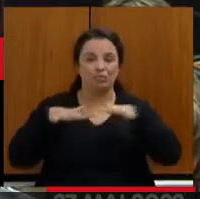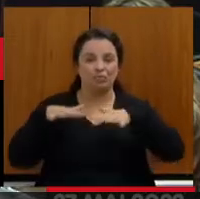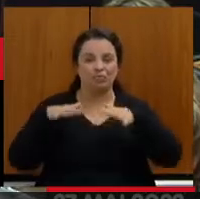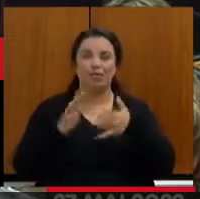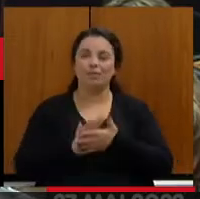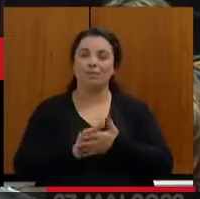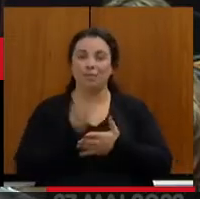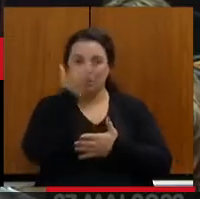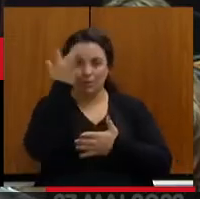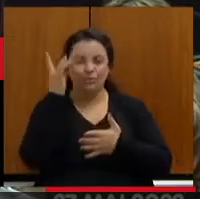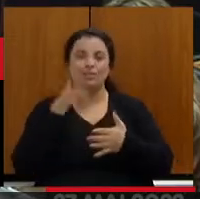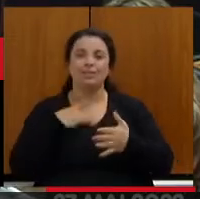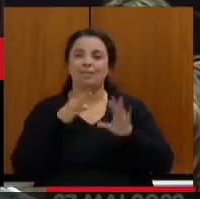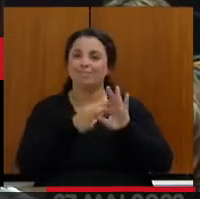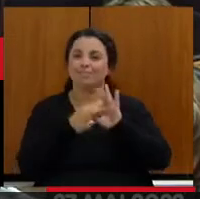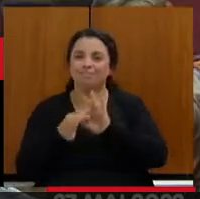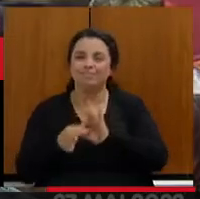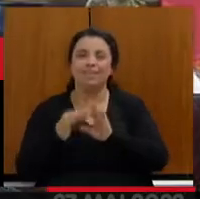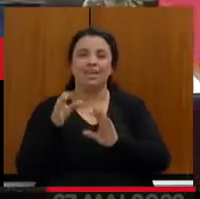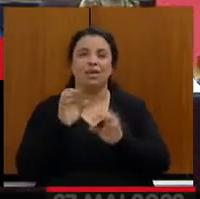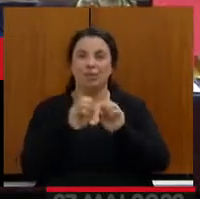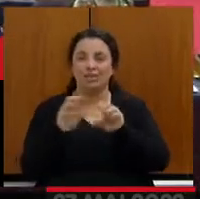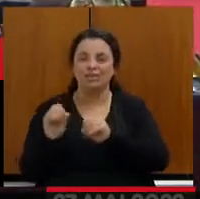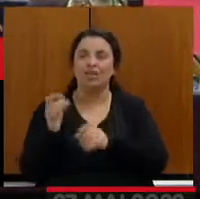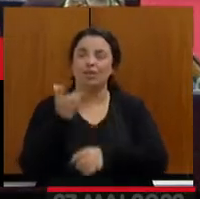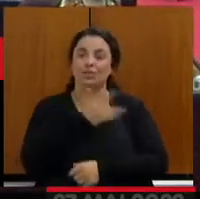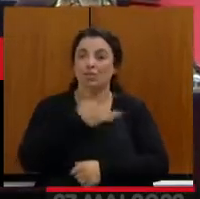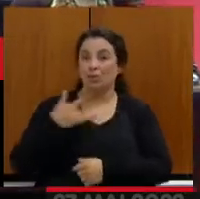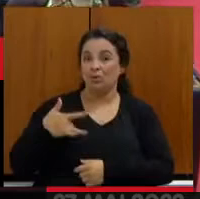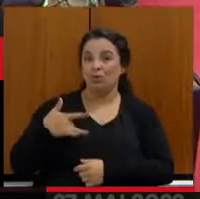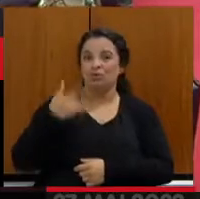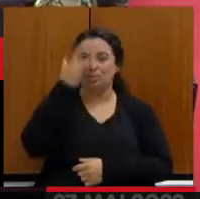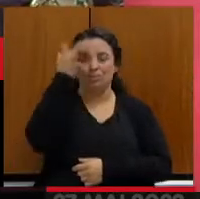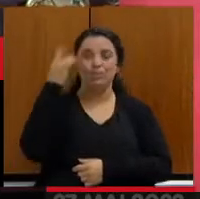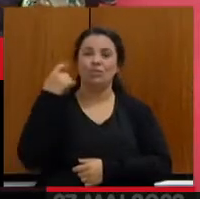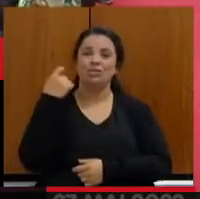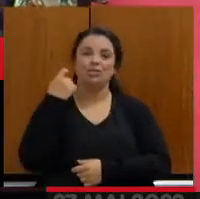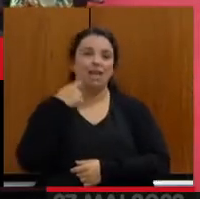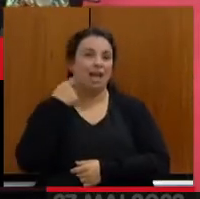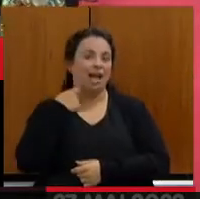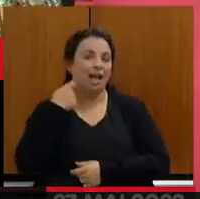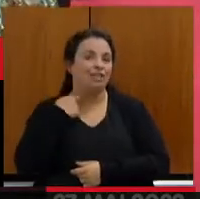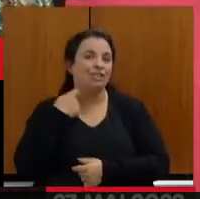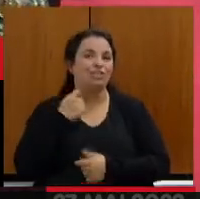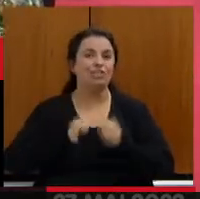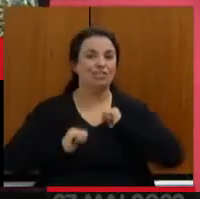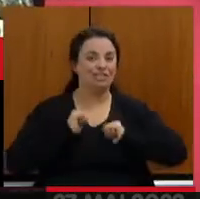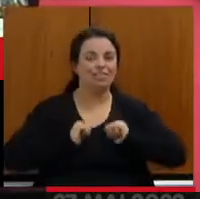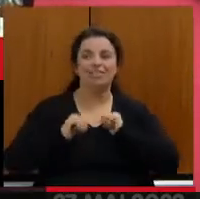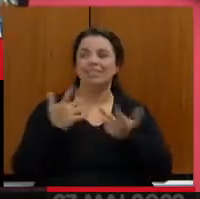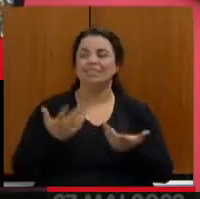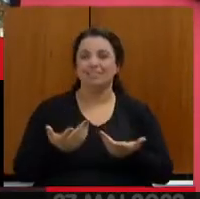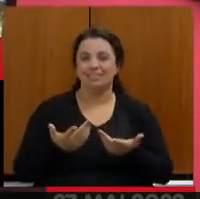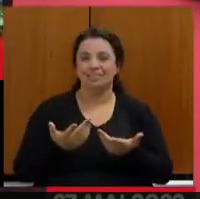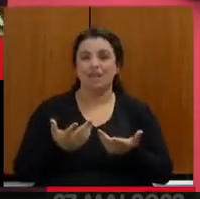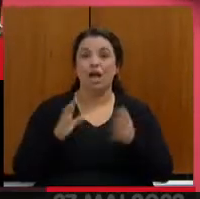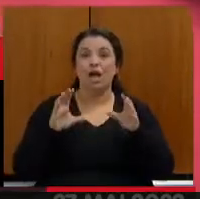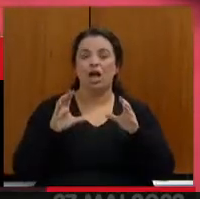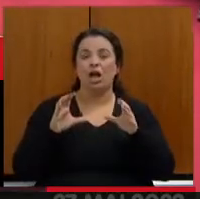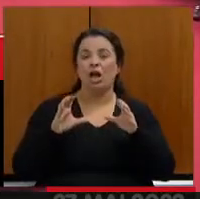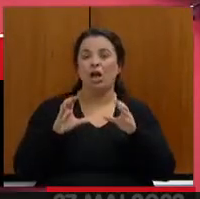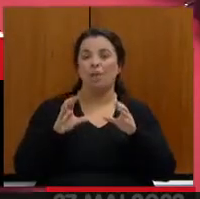área da Educação da Saúde artistas pessoas ligadas a reciclagem a comunidade LGBT